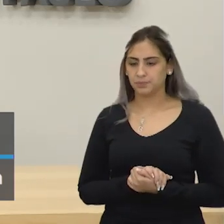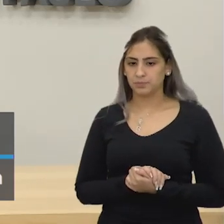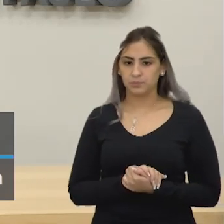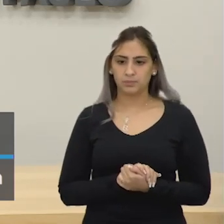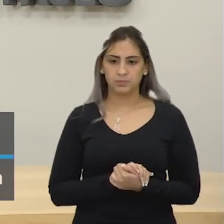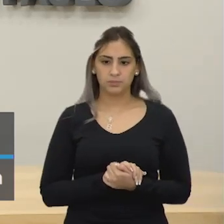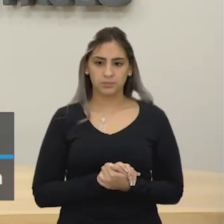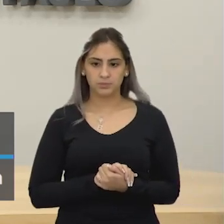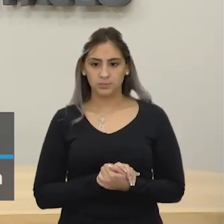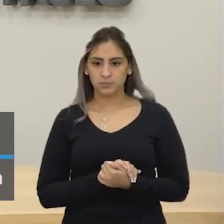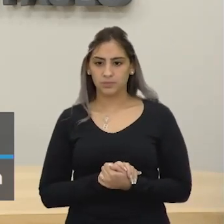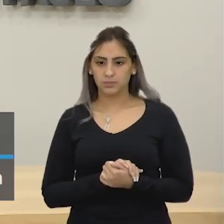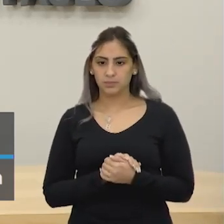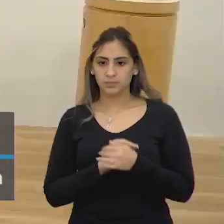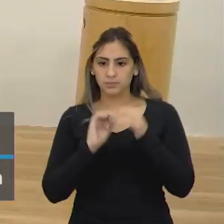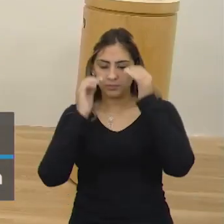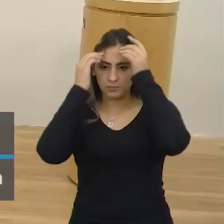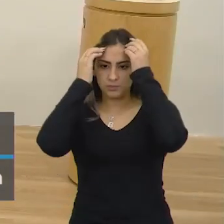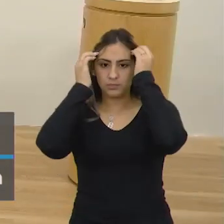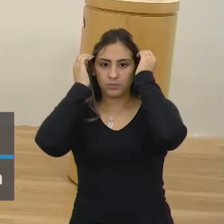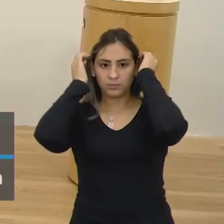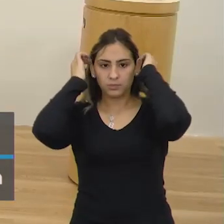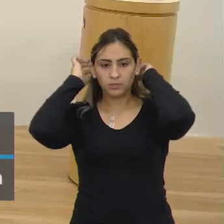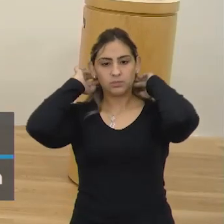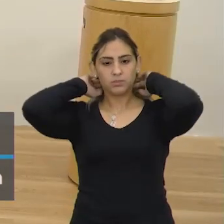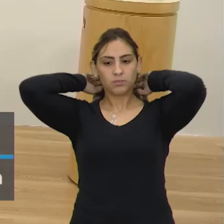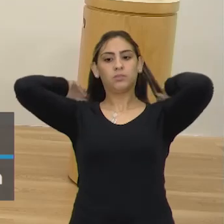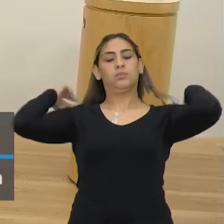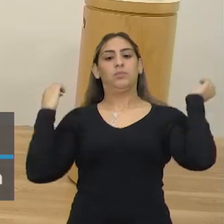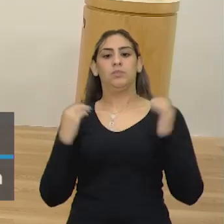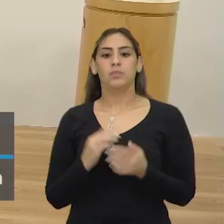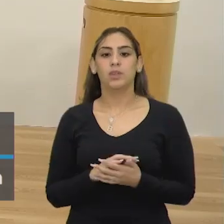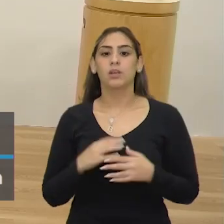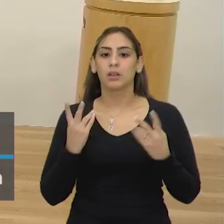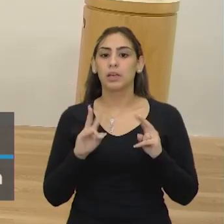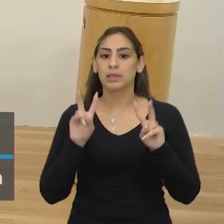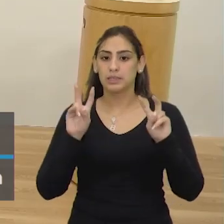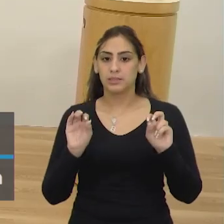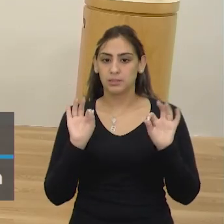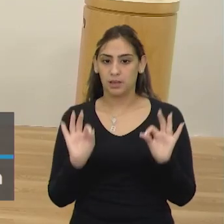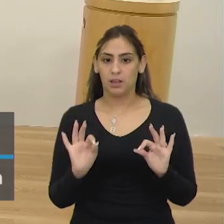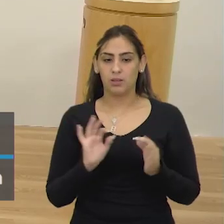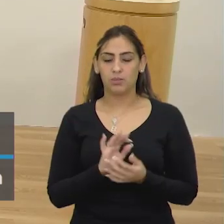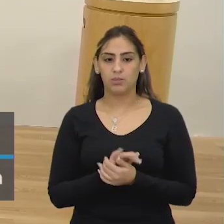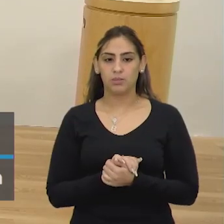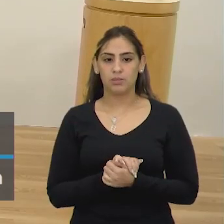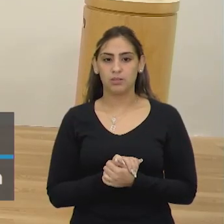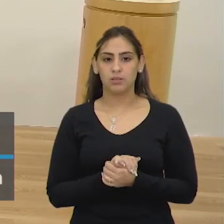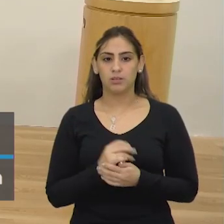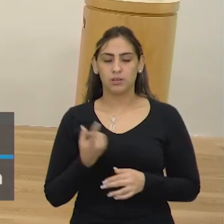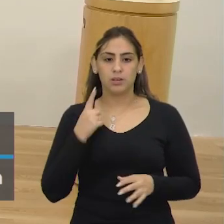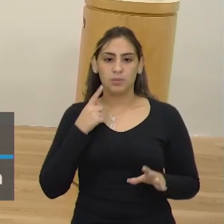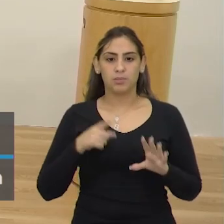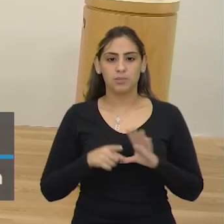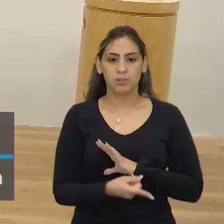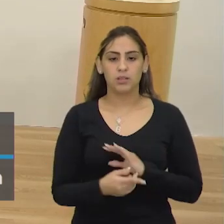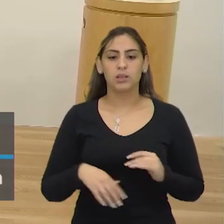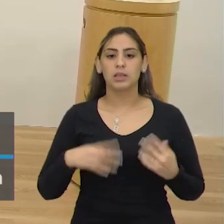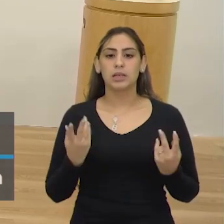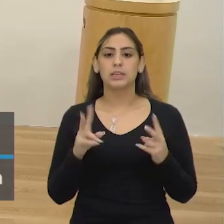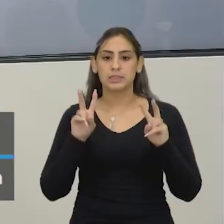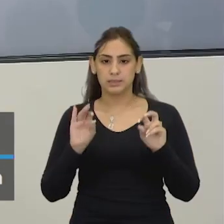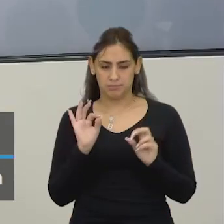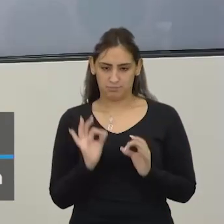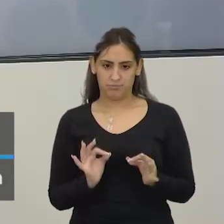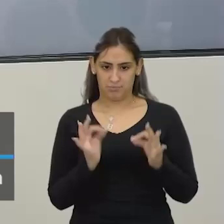algumas questões. Aí é legal para aprofundar um pouco mais essas teorias aí e o que dá futuramente, né? Exatamente. E aí